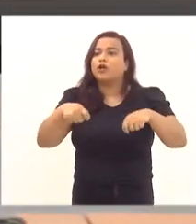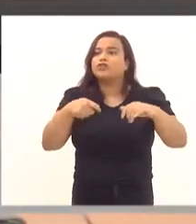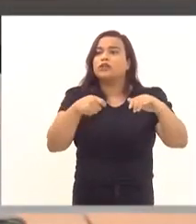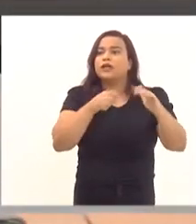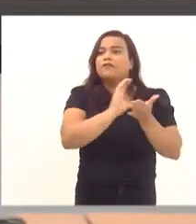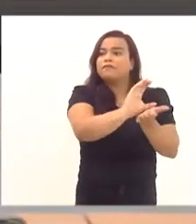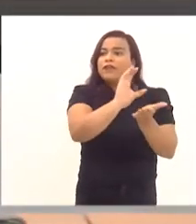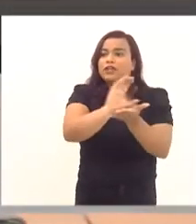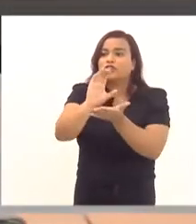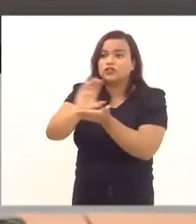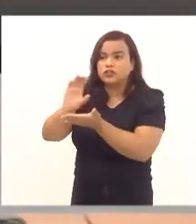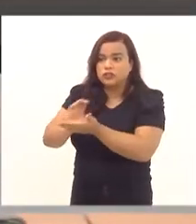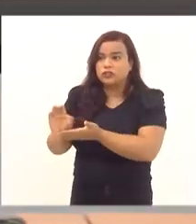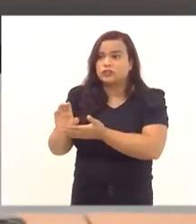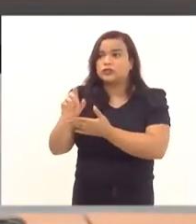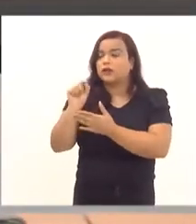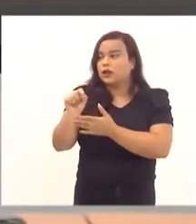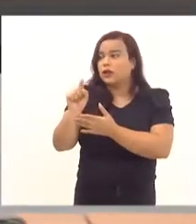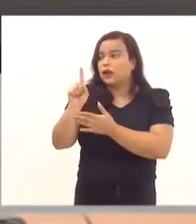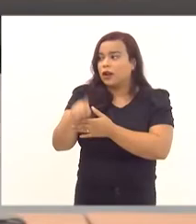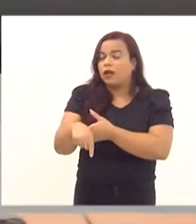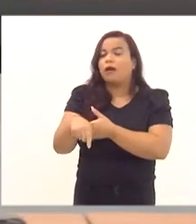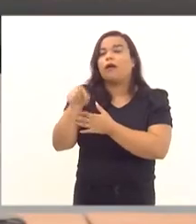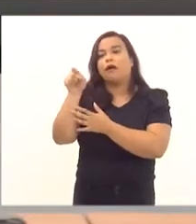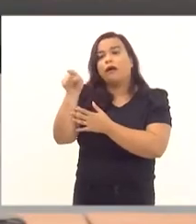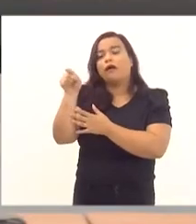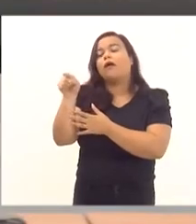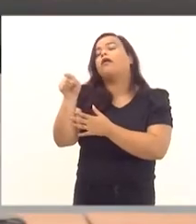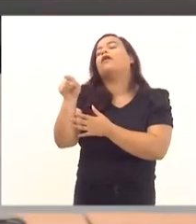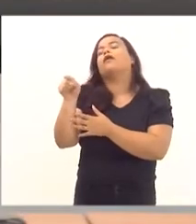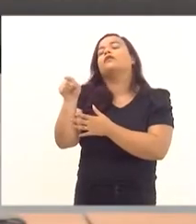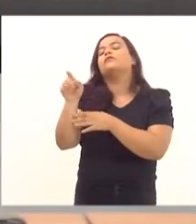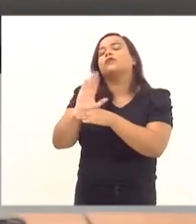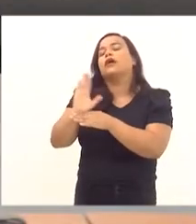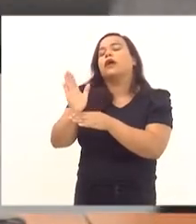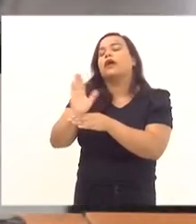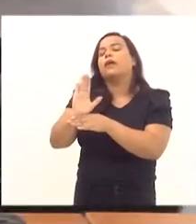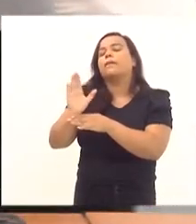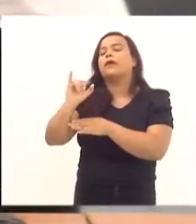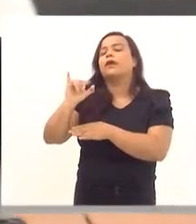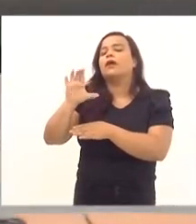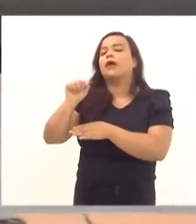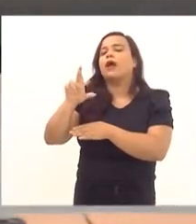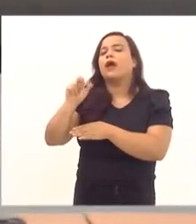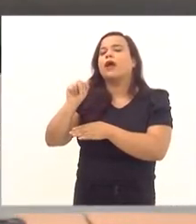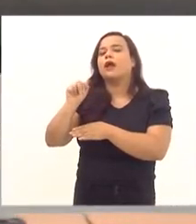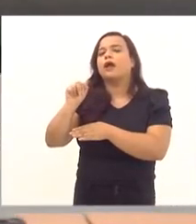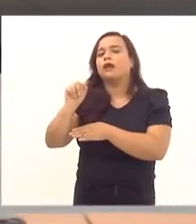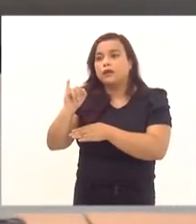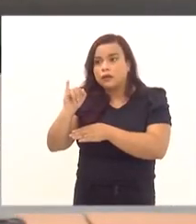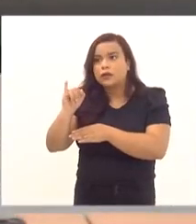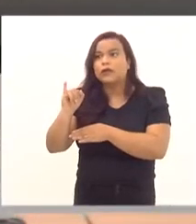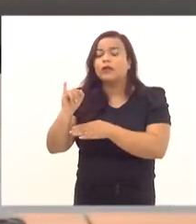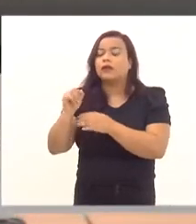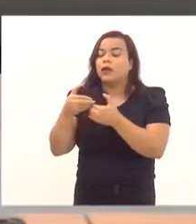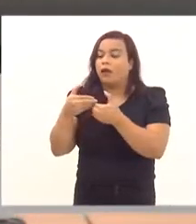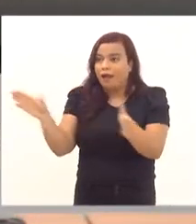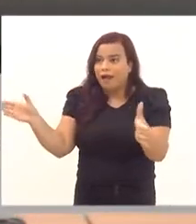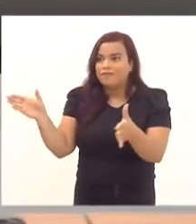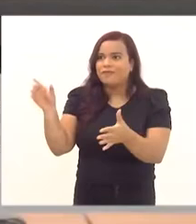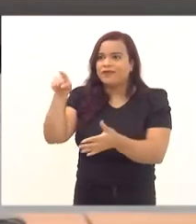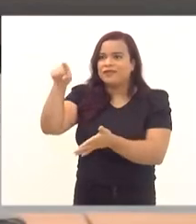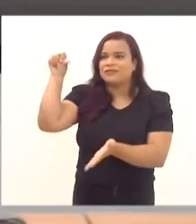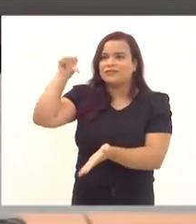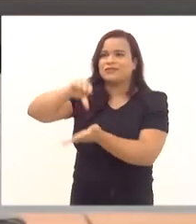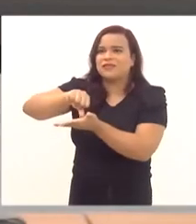para que o cinema Icaraí fosse reaberto como espaço cultural multiuso e cede e sede da Orquestra Sinfônica Nacional